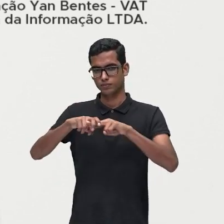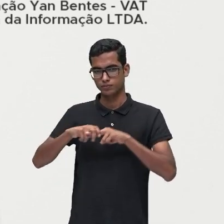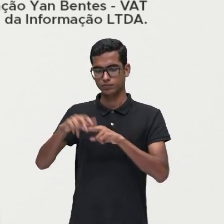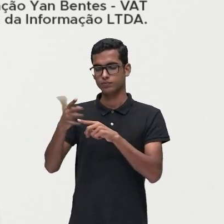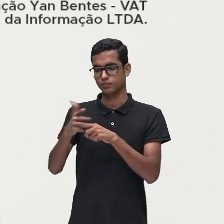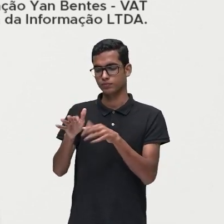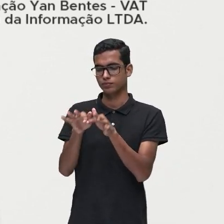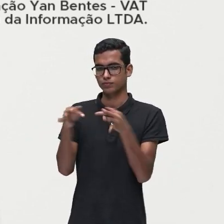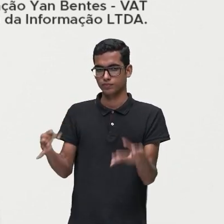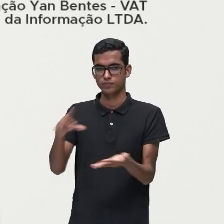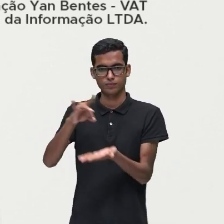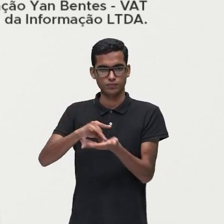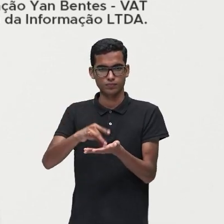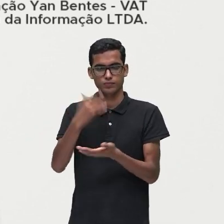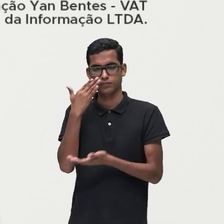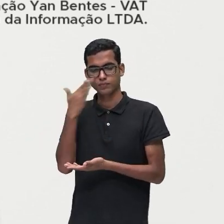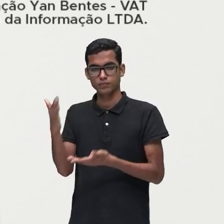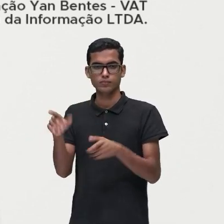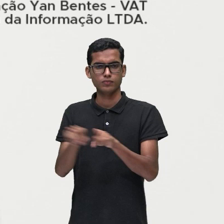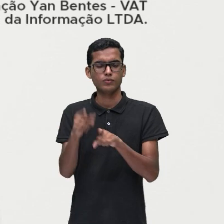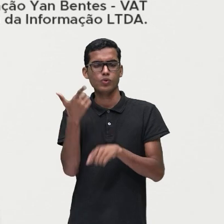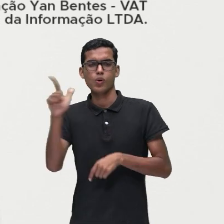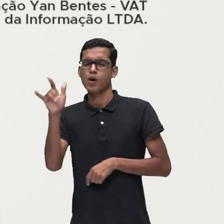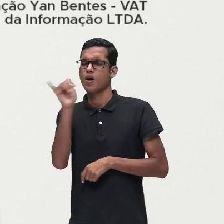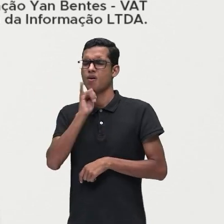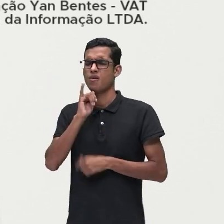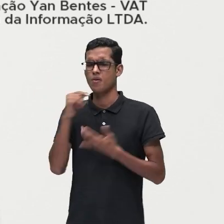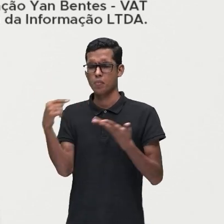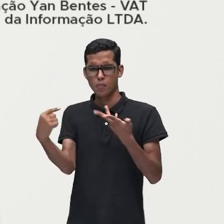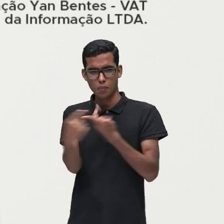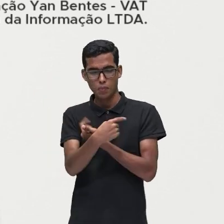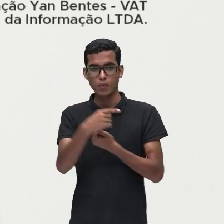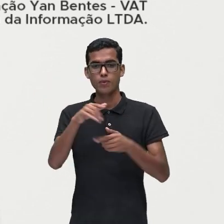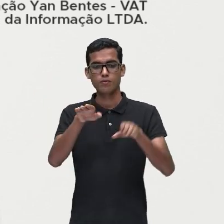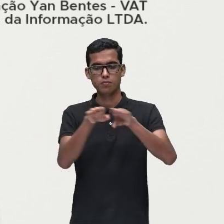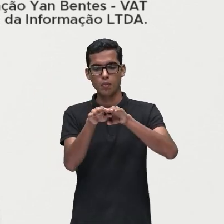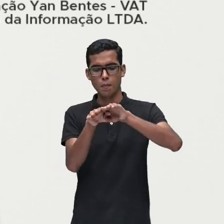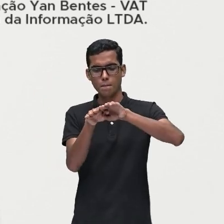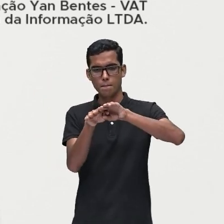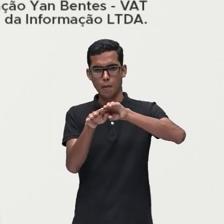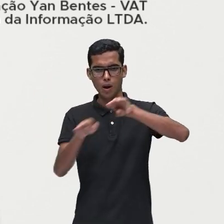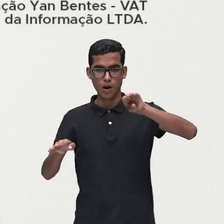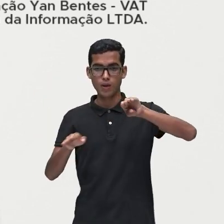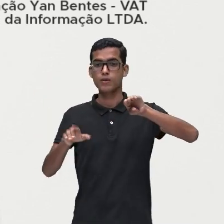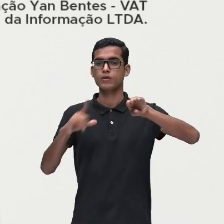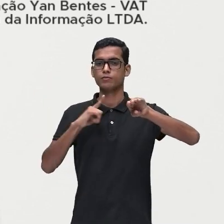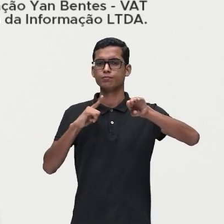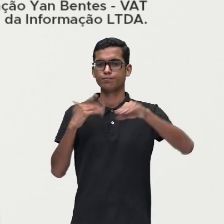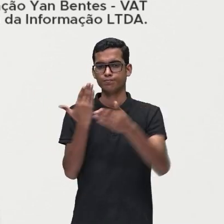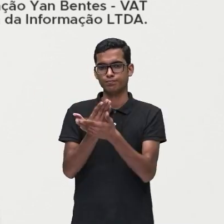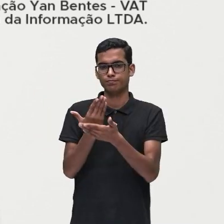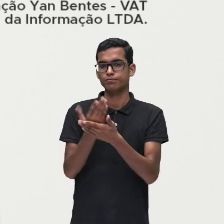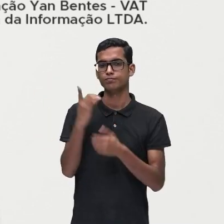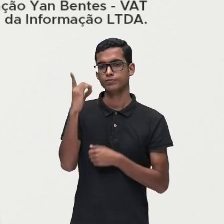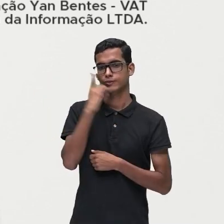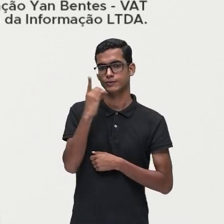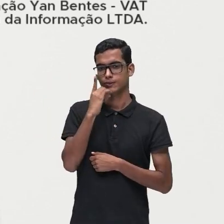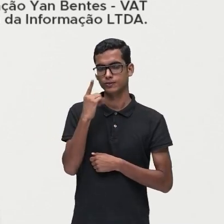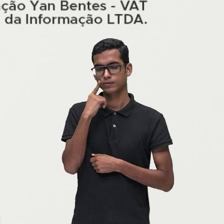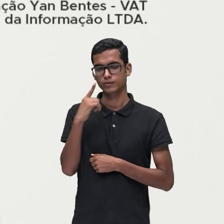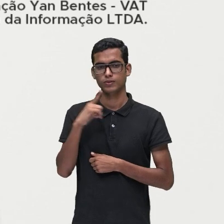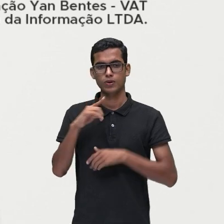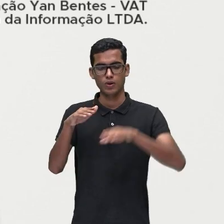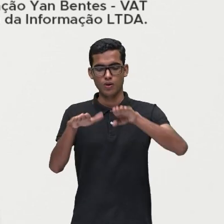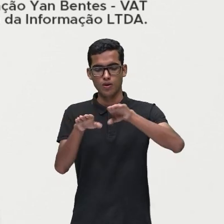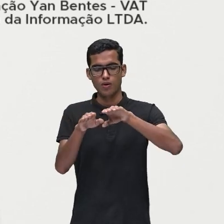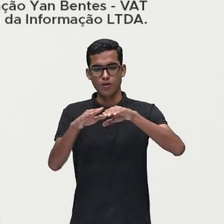máquina simples. E tem outros exemplos de plano inclinado que nós temos no nosso dia a dia. Além de rampas, que